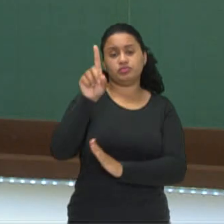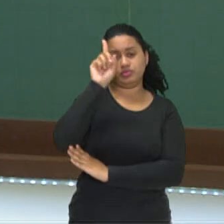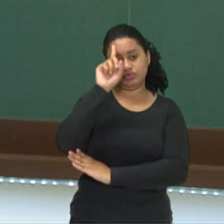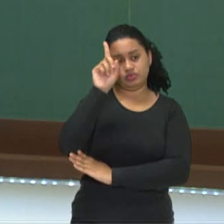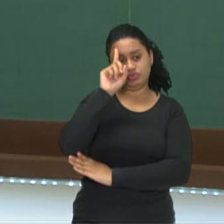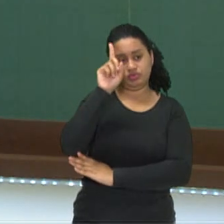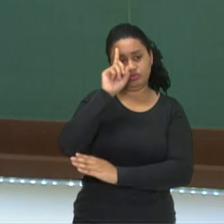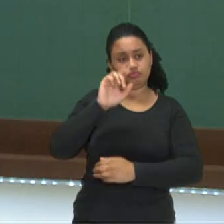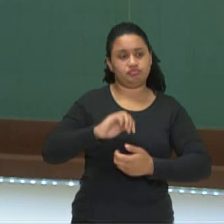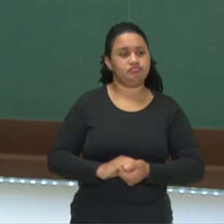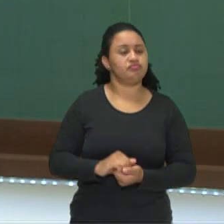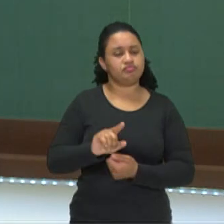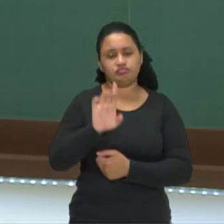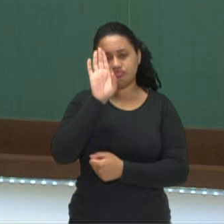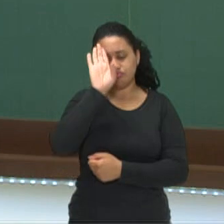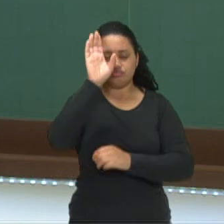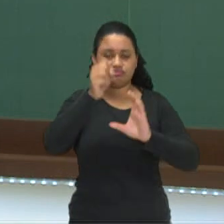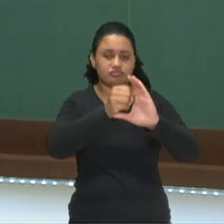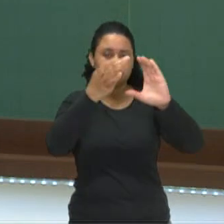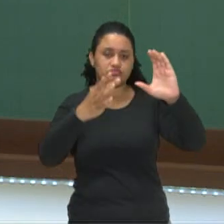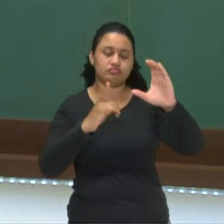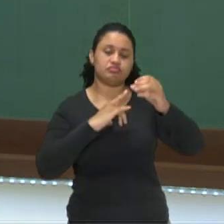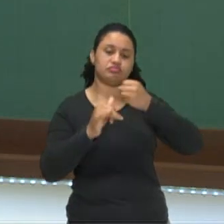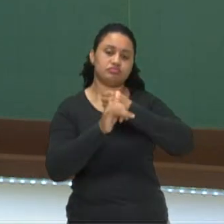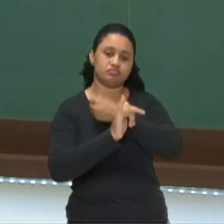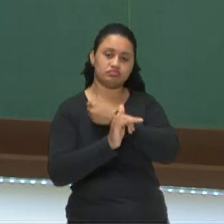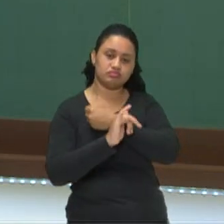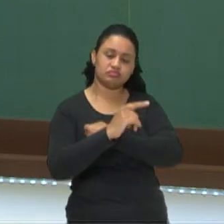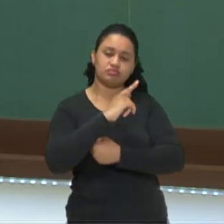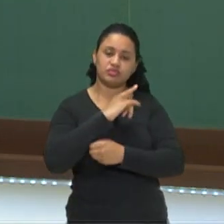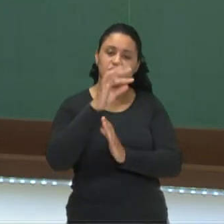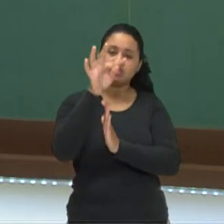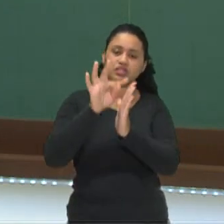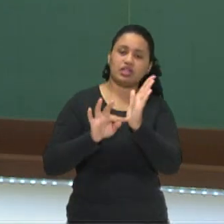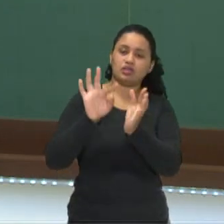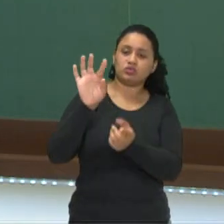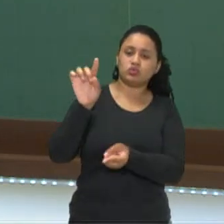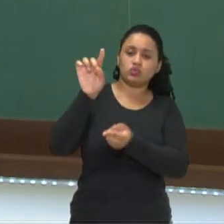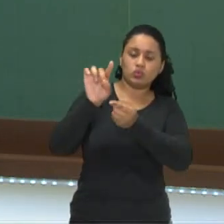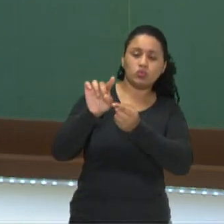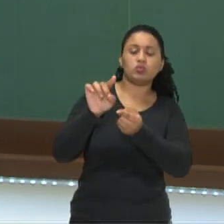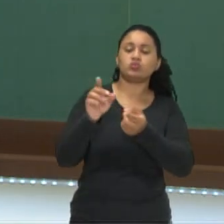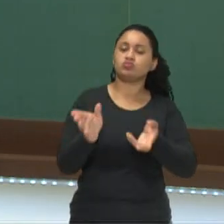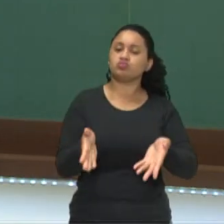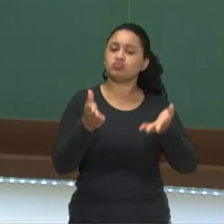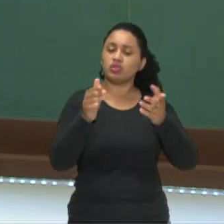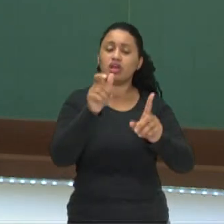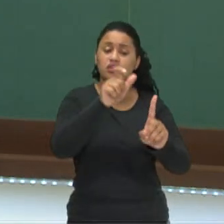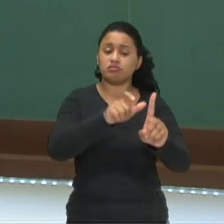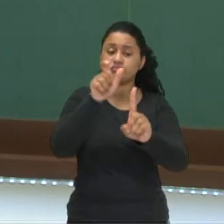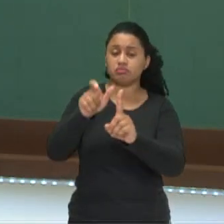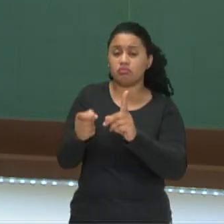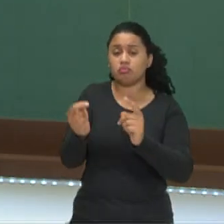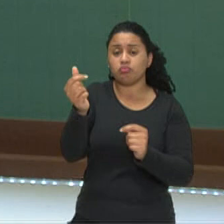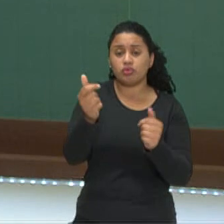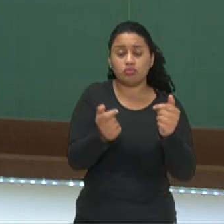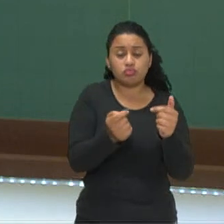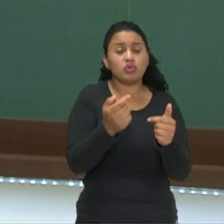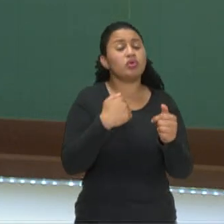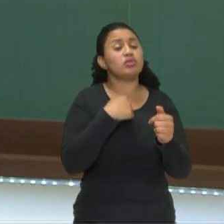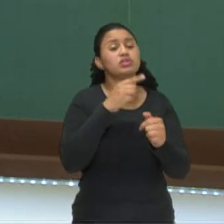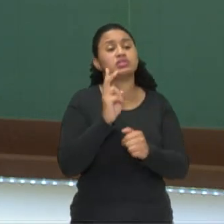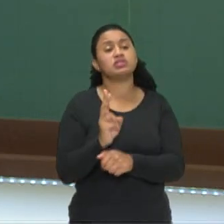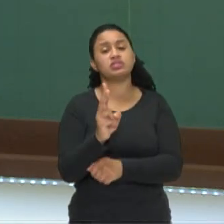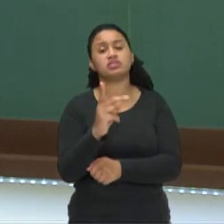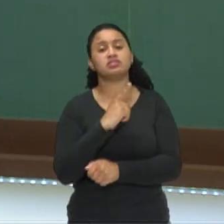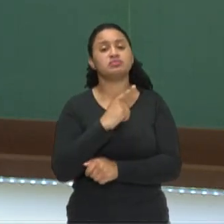esta é a principal característica da crônica. Um texto curto, leve, com poucos personagens e que traz aqui sempre